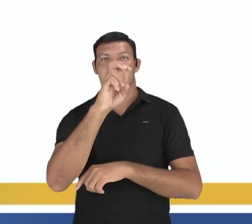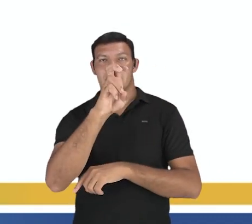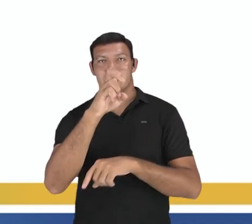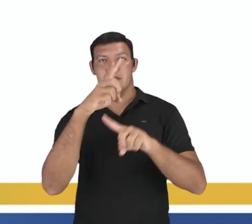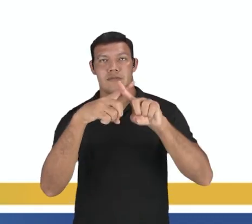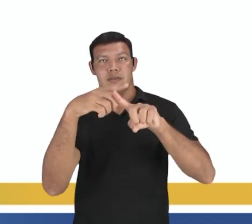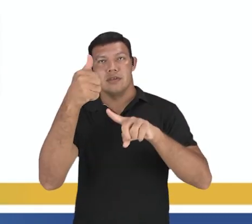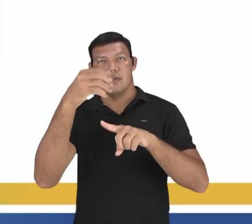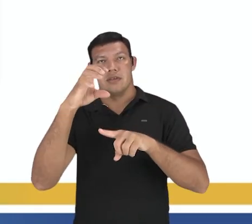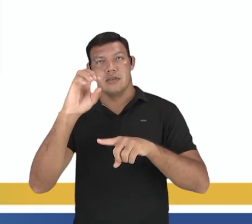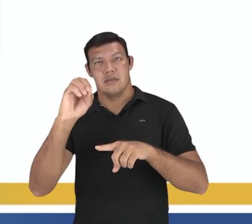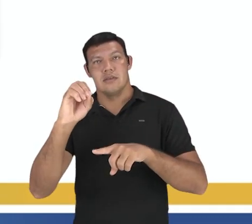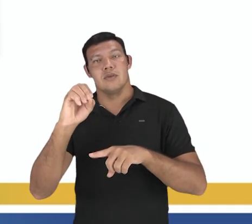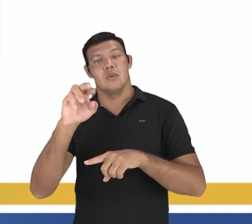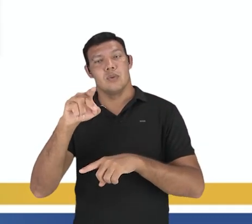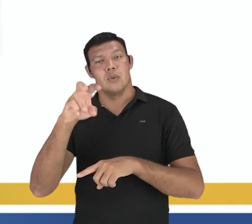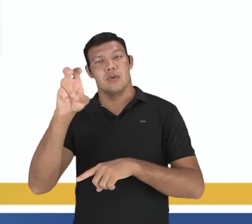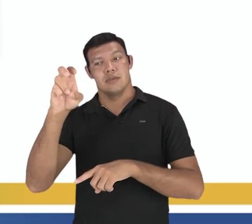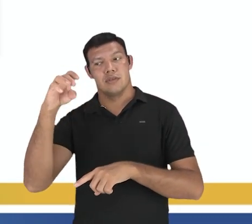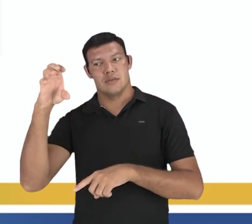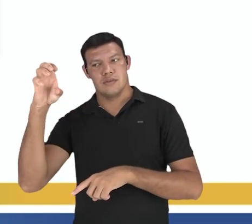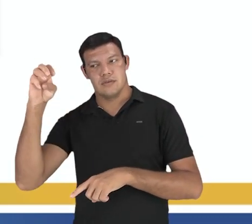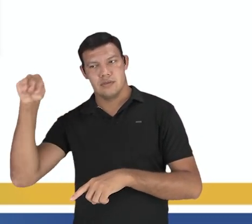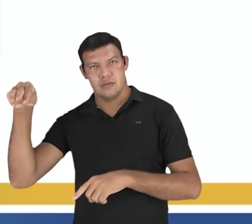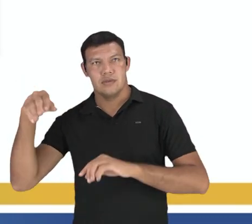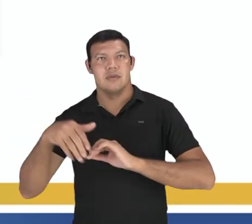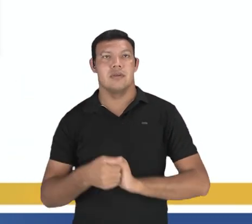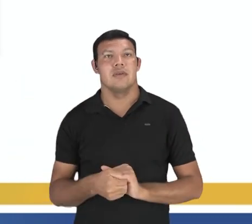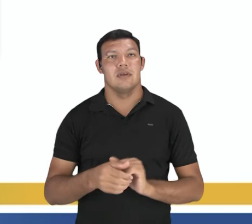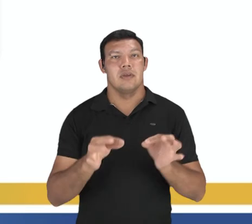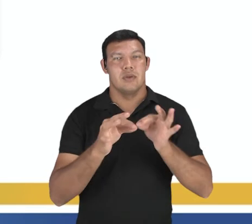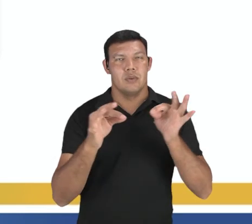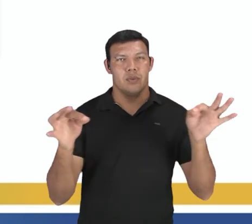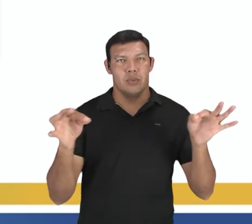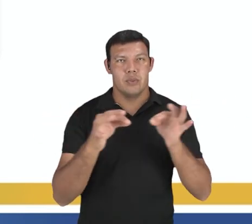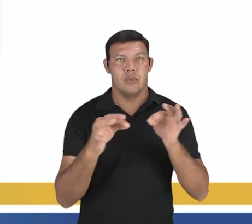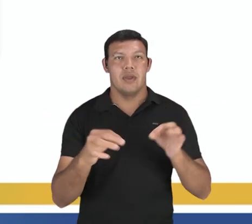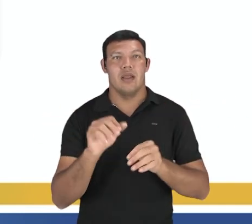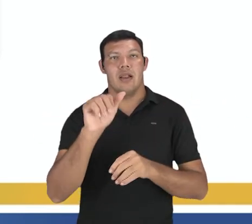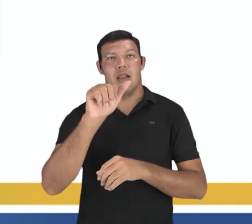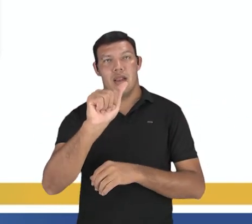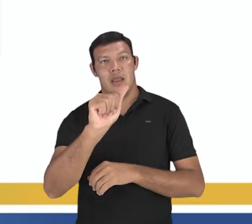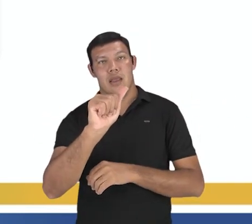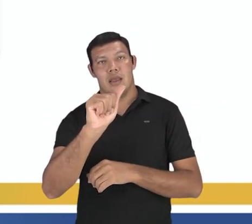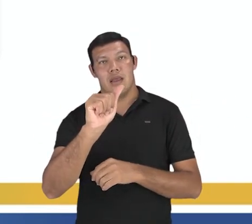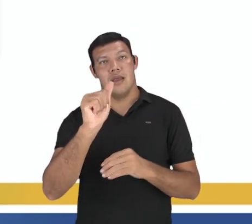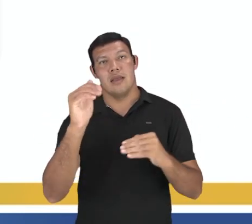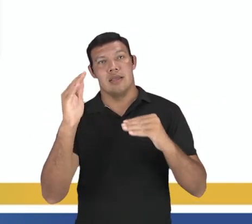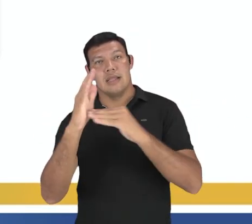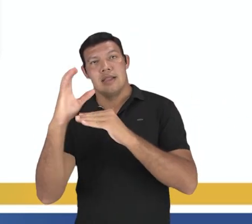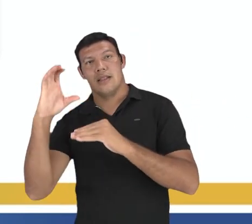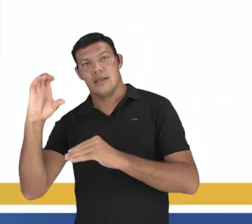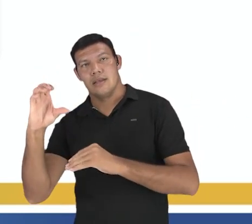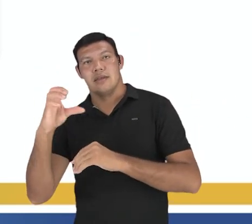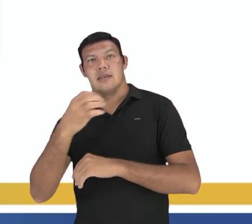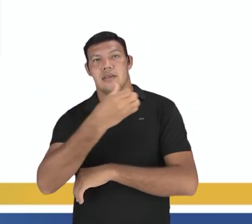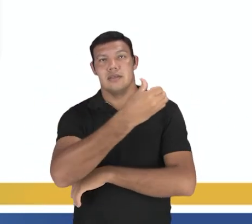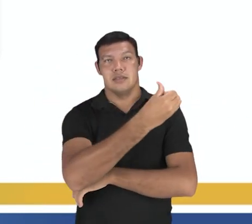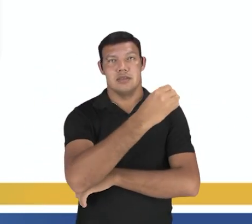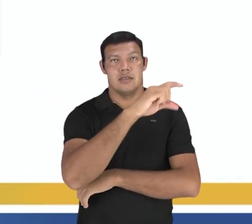sem vai ser igual a 5 cm entre as medidas do atleta a protetoras e temos